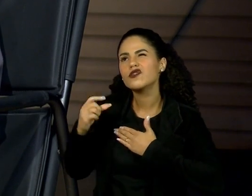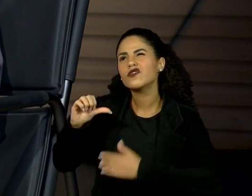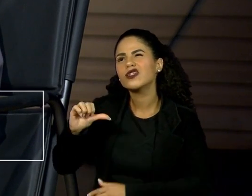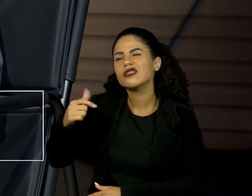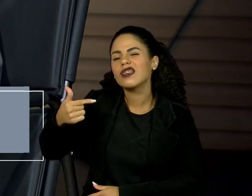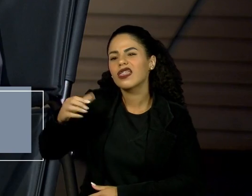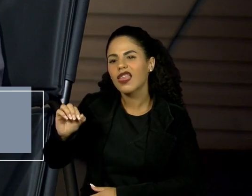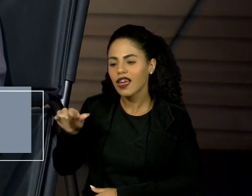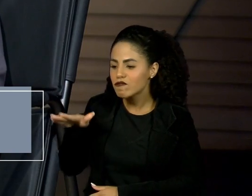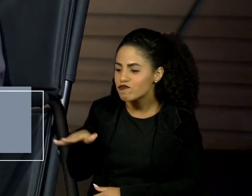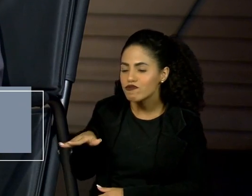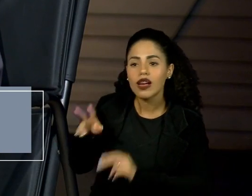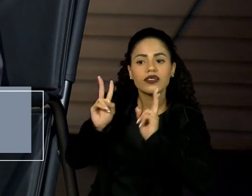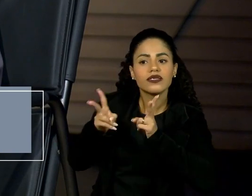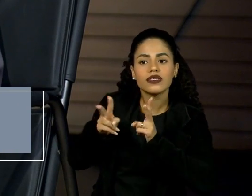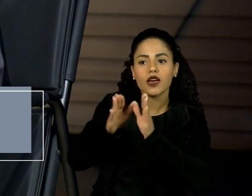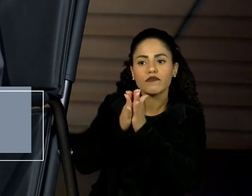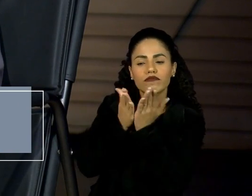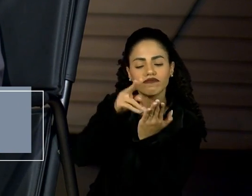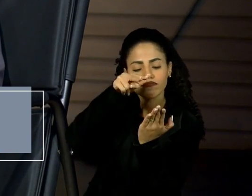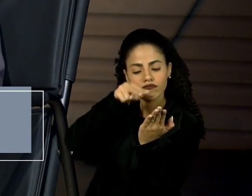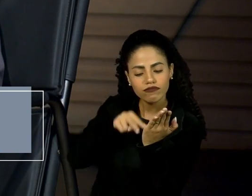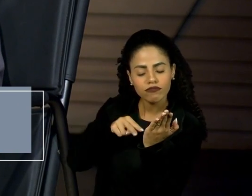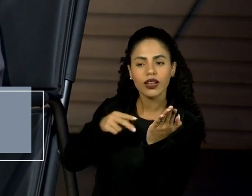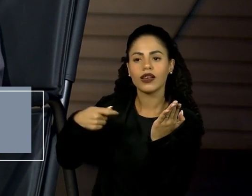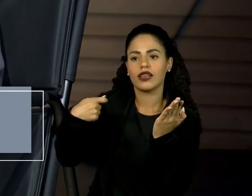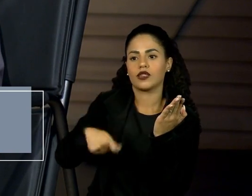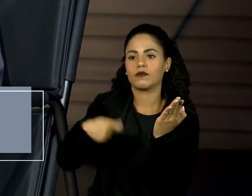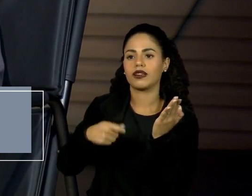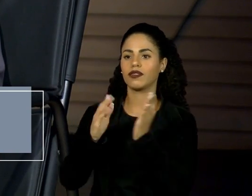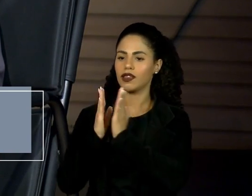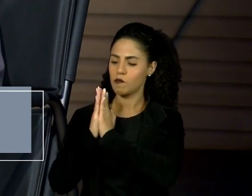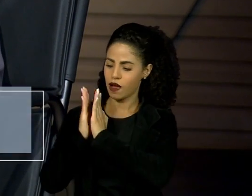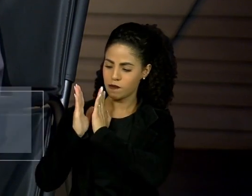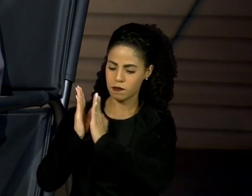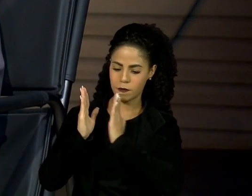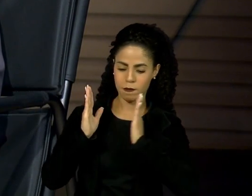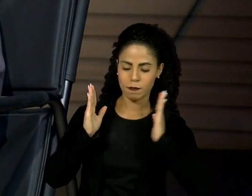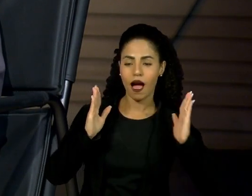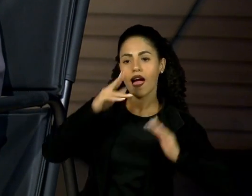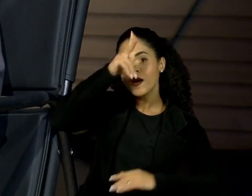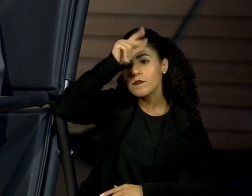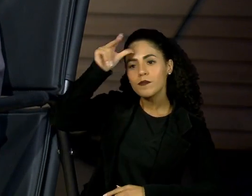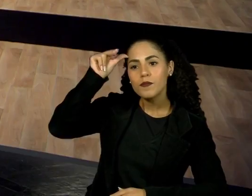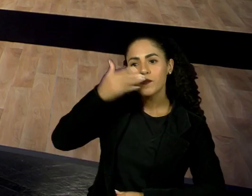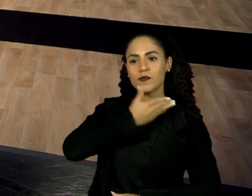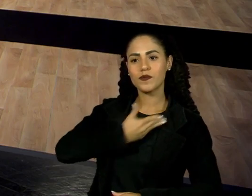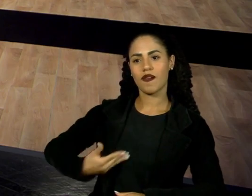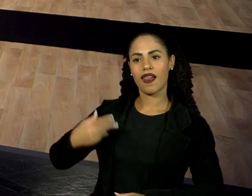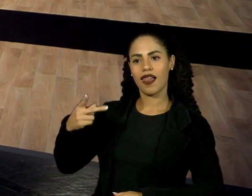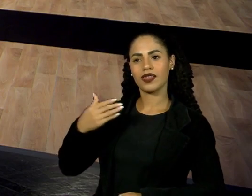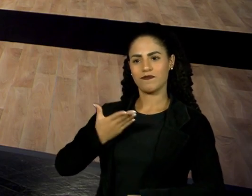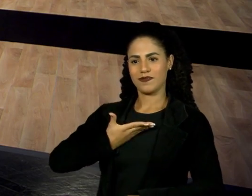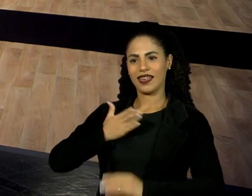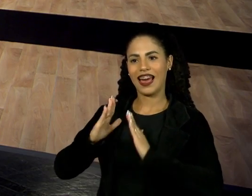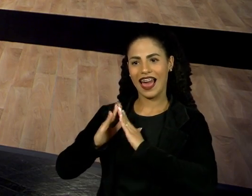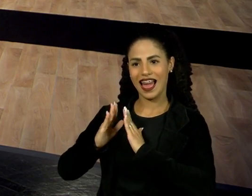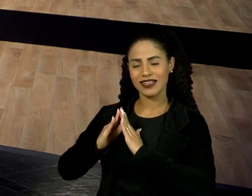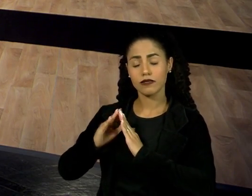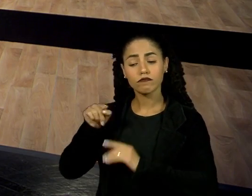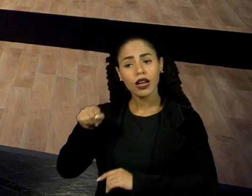né? Então era fundamental a existência de uma biblioteca pública perto da minha casa, né? Então, a importância